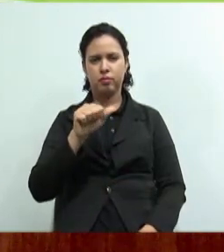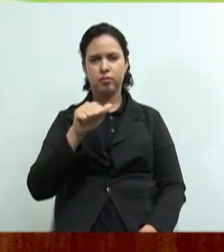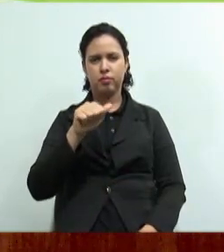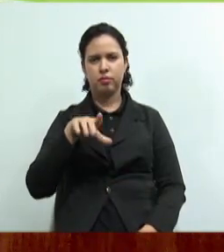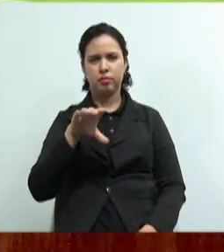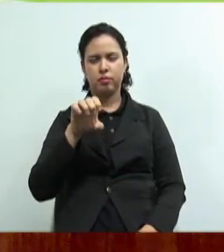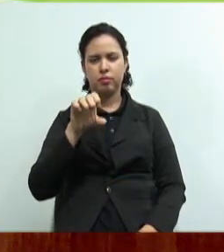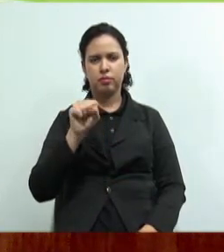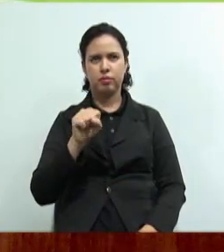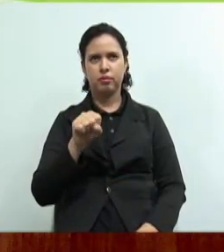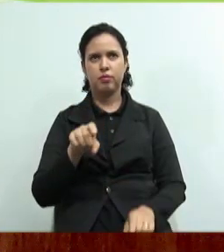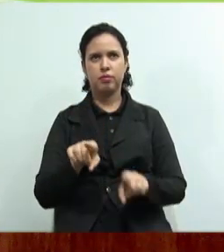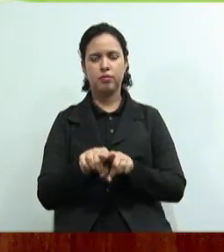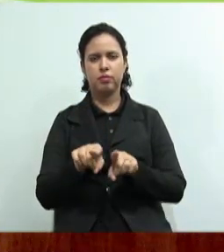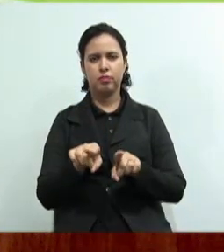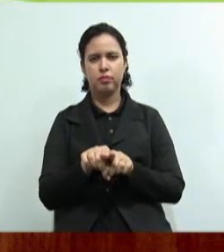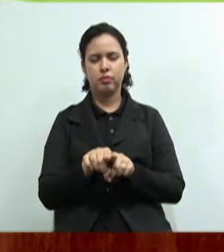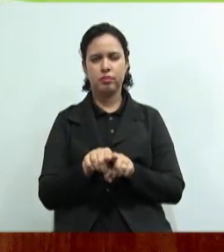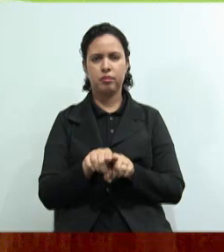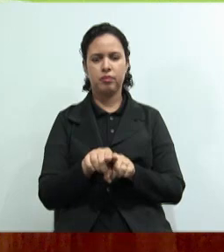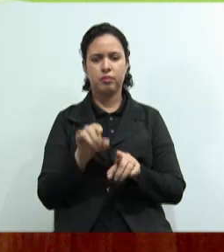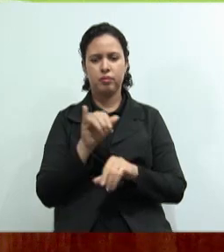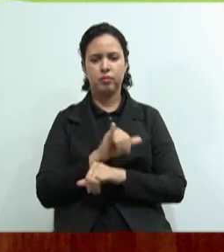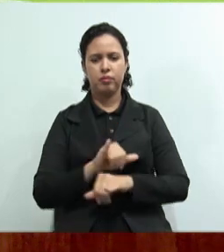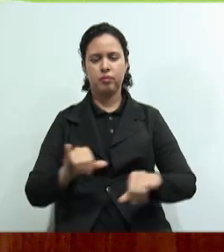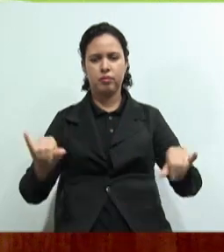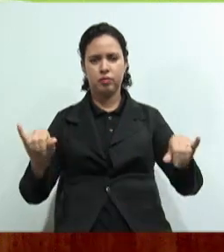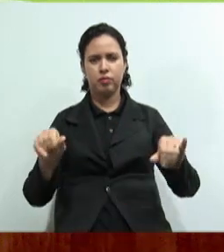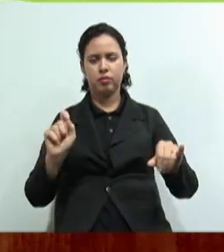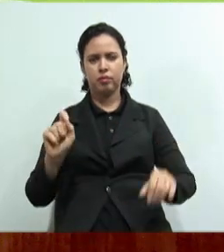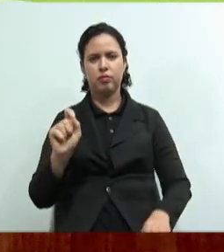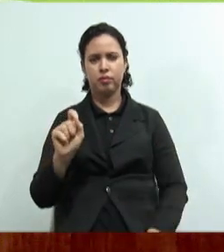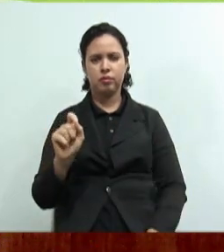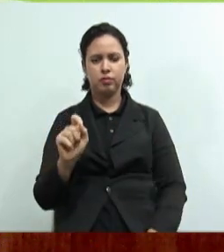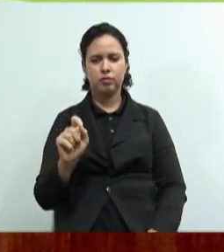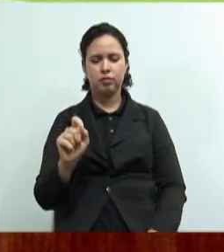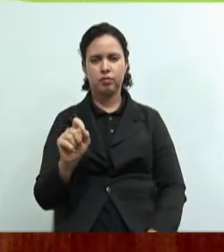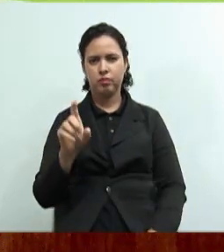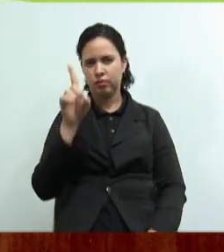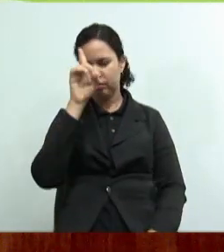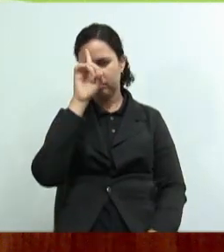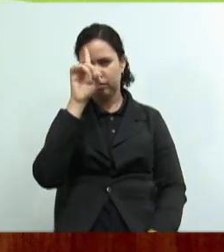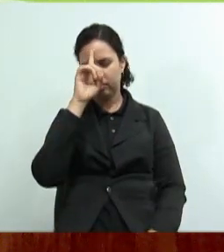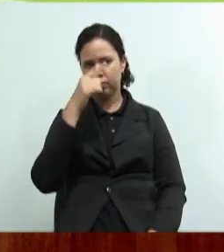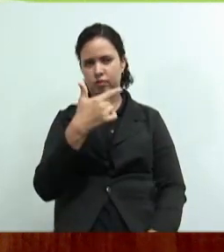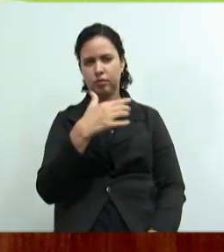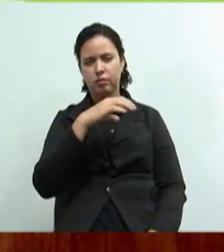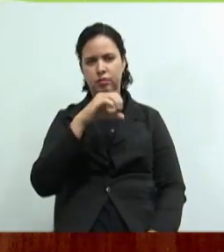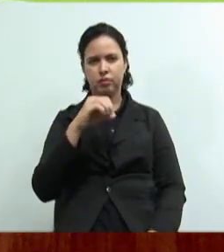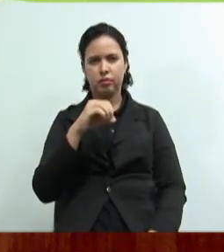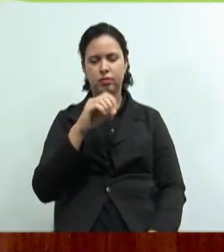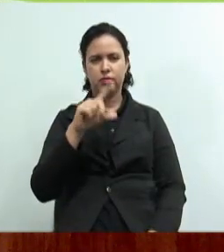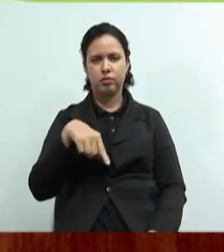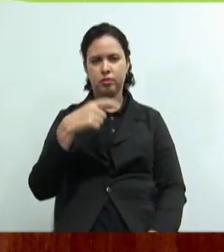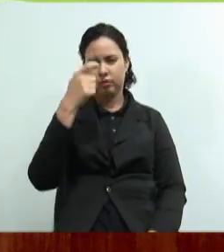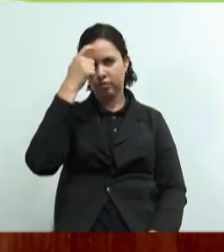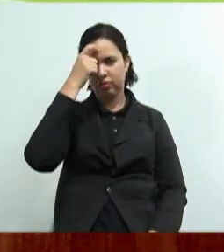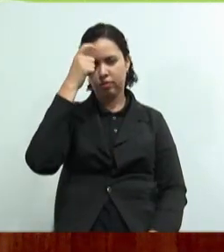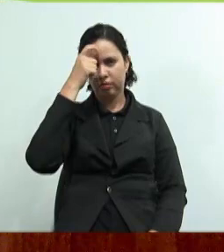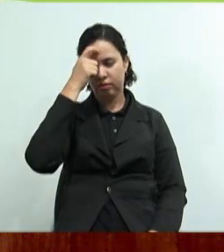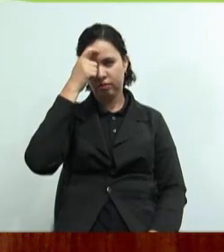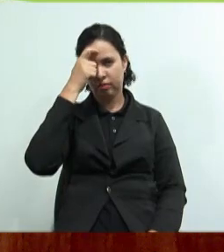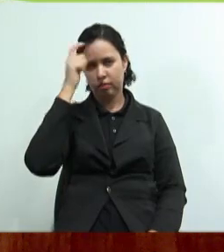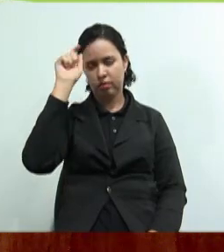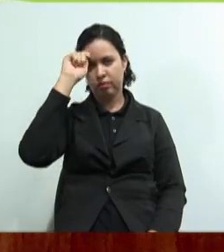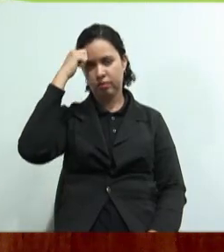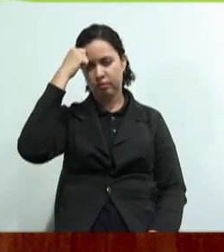e também falar sobre o dia de hoje, dia 20, que é o Dia da Consciência Negra.